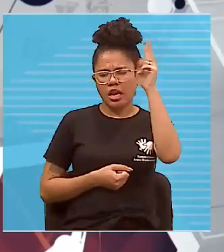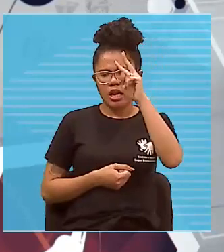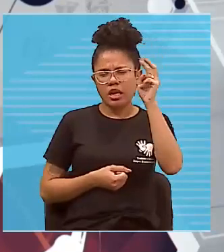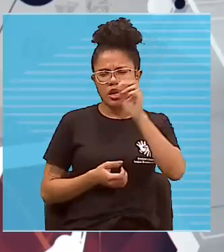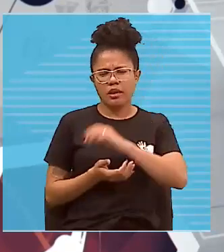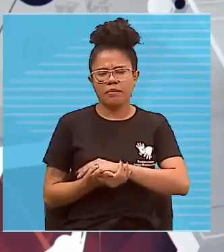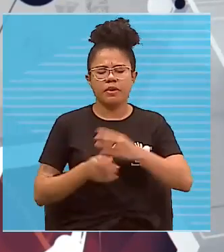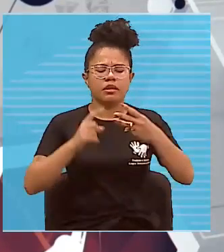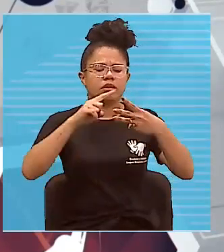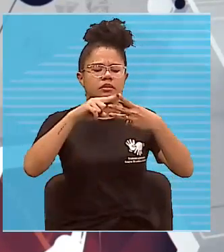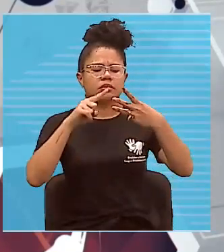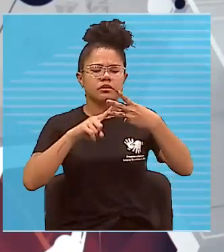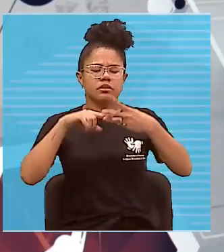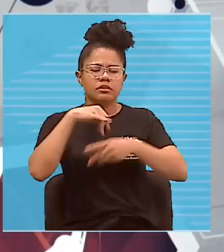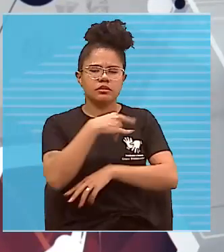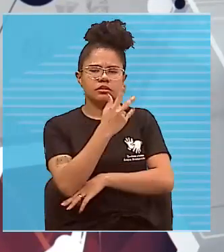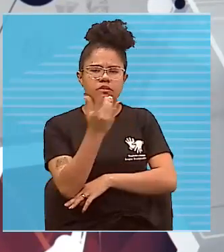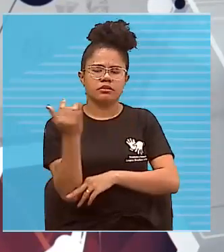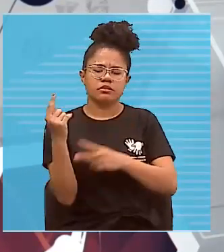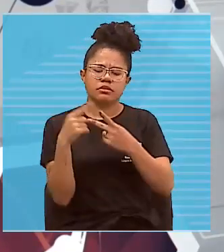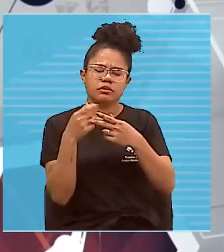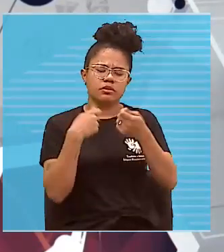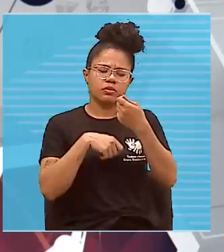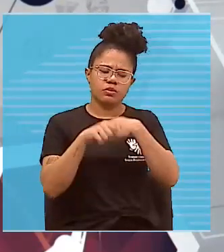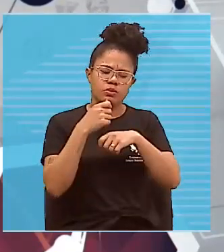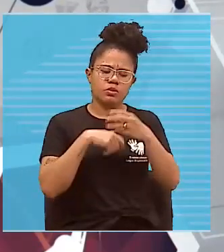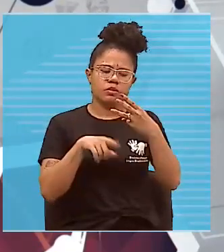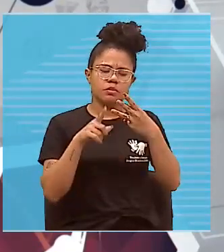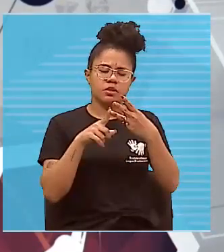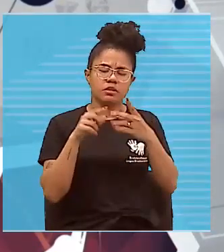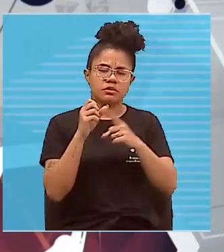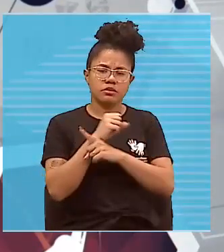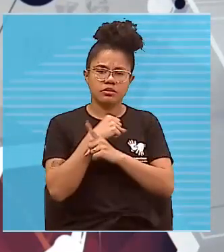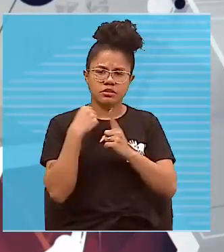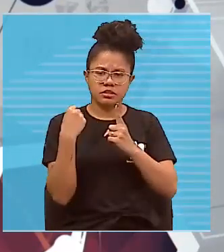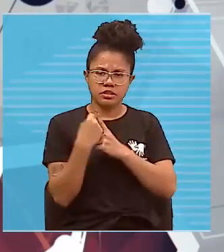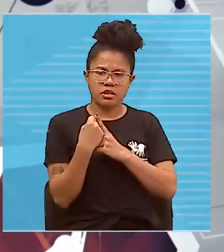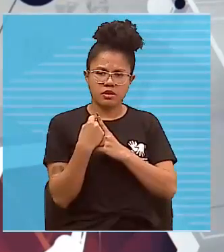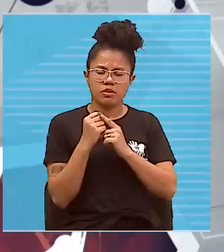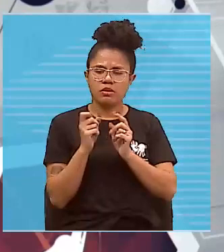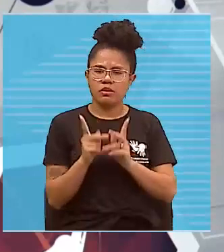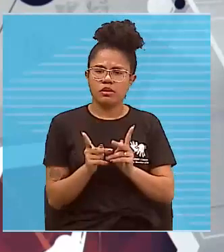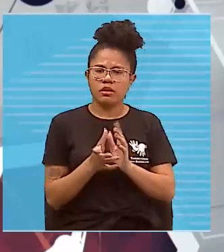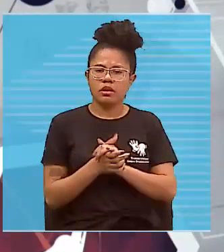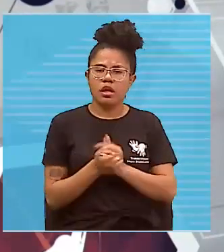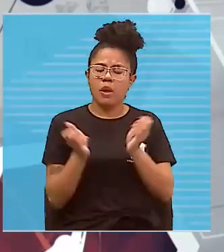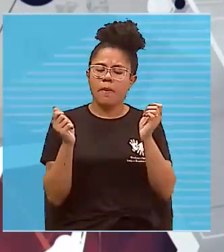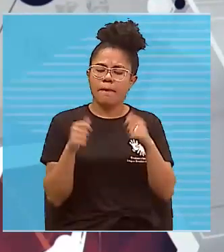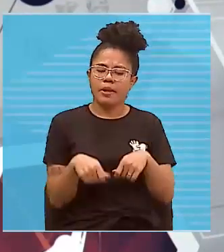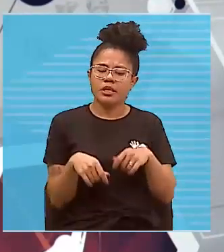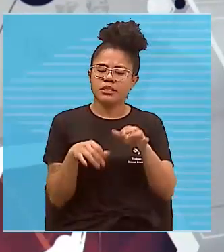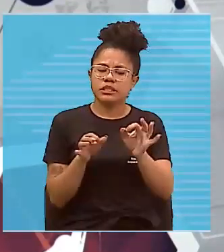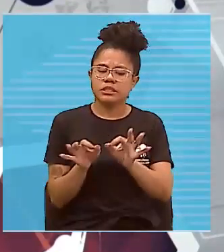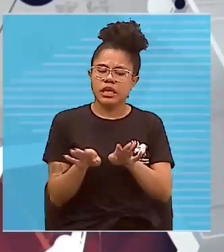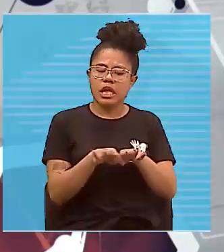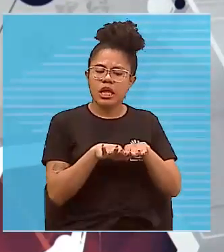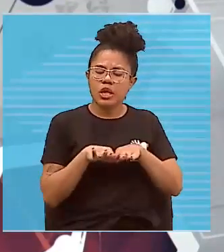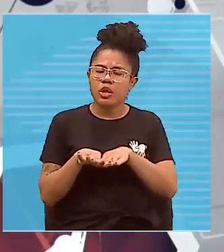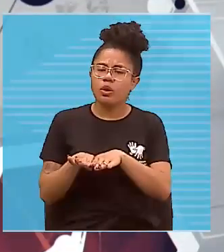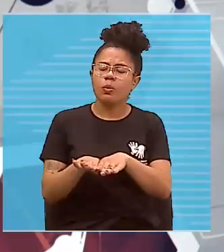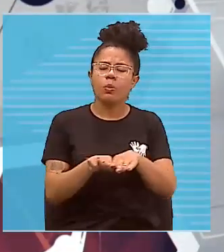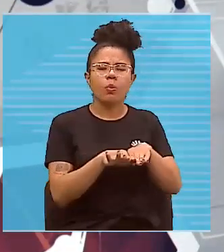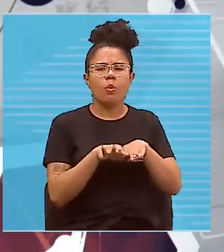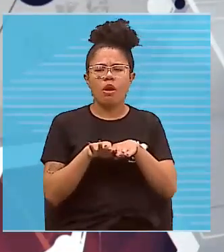sustentabilidade? Ambiental, econômico e social? Então, socialmente falando, tem que ser justo, mas se está causando um